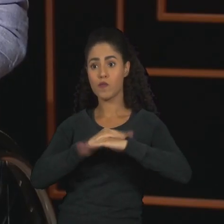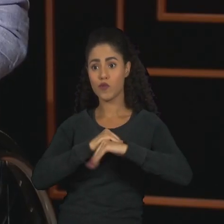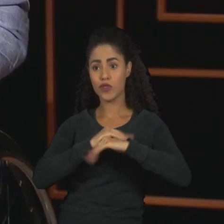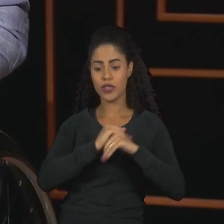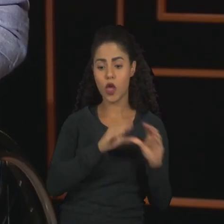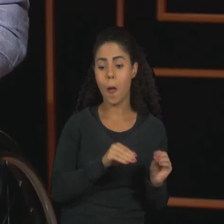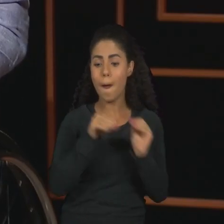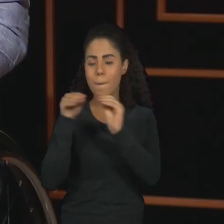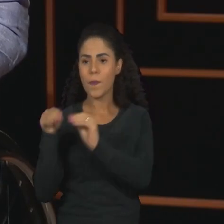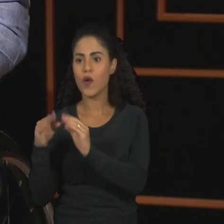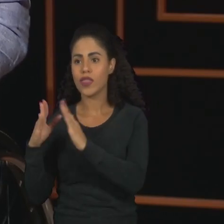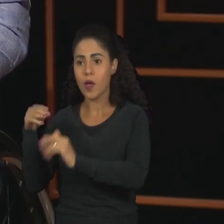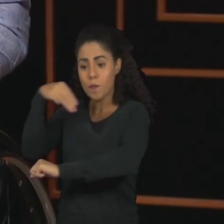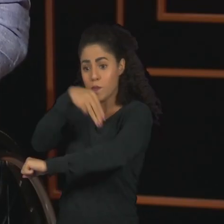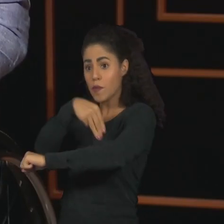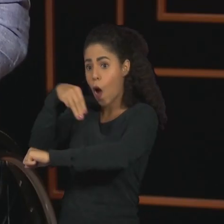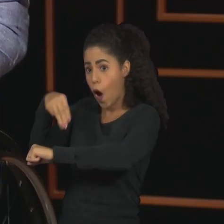Moca,